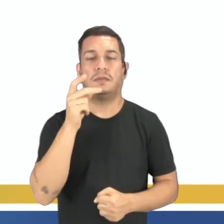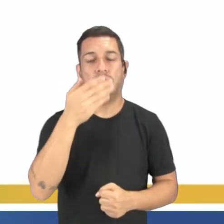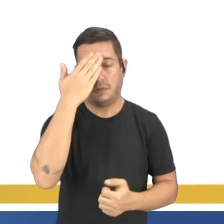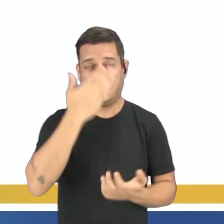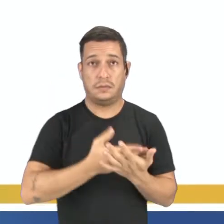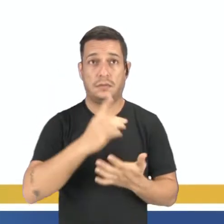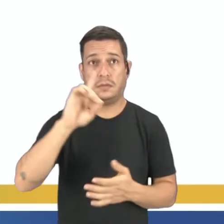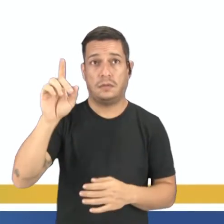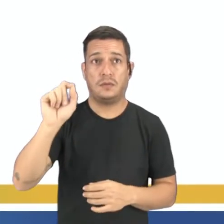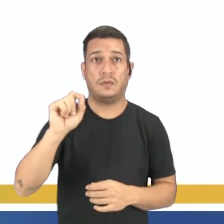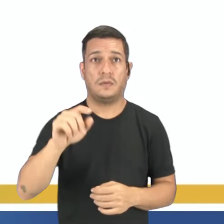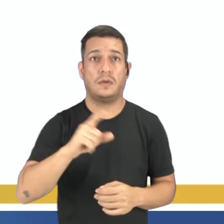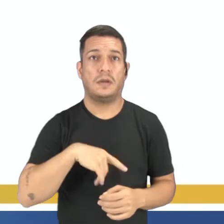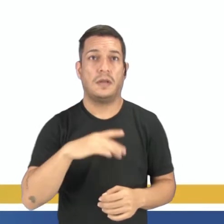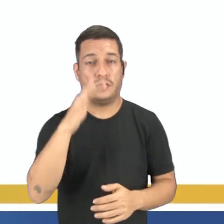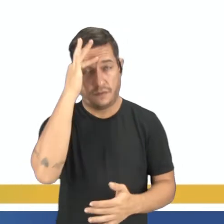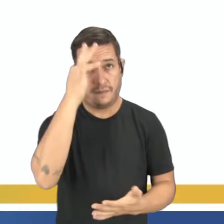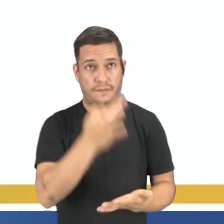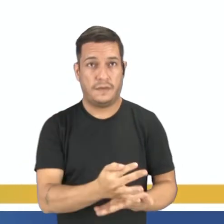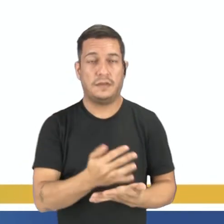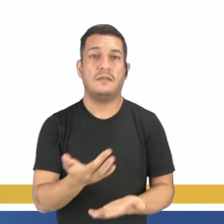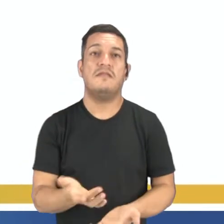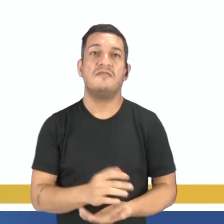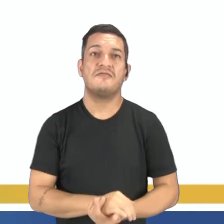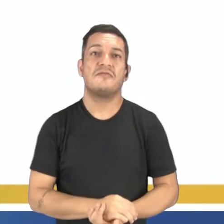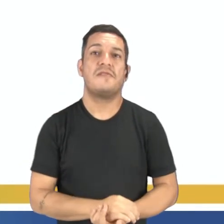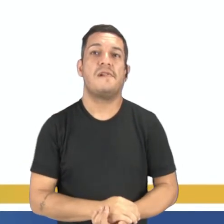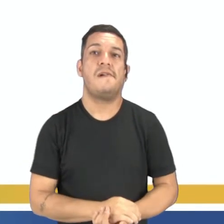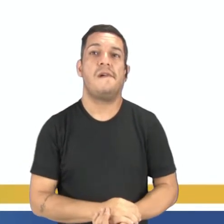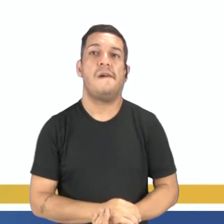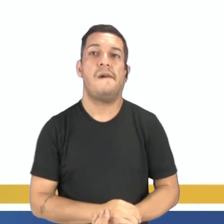em Deus é apenas uma questão de fé.